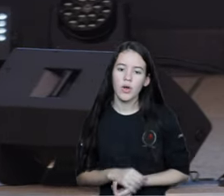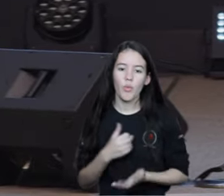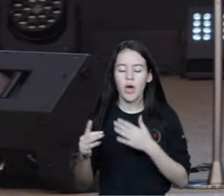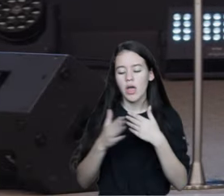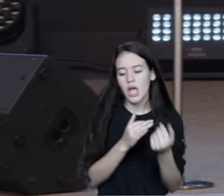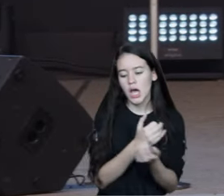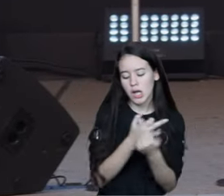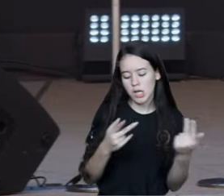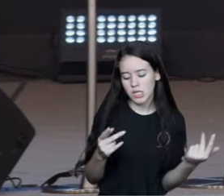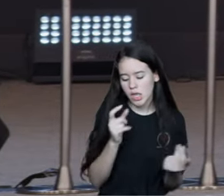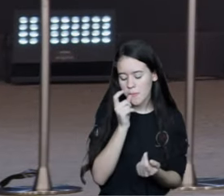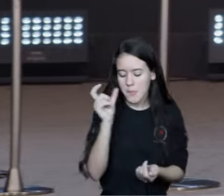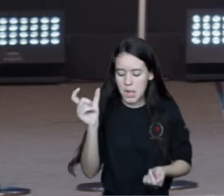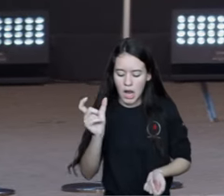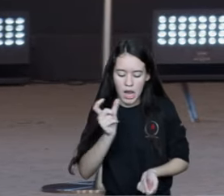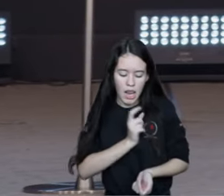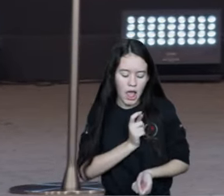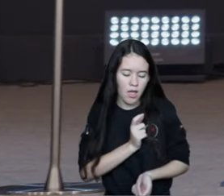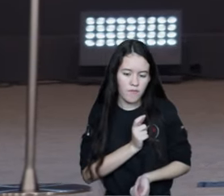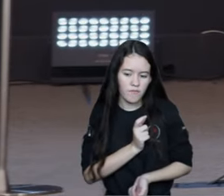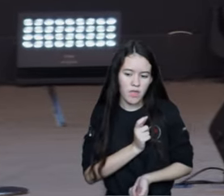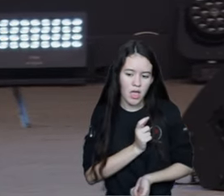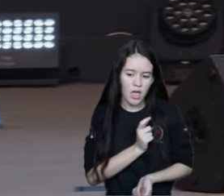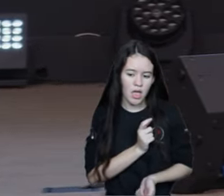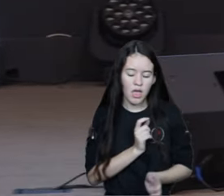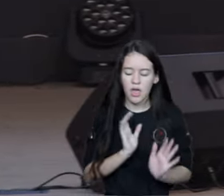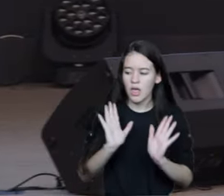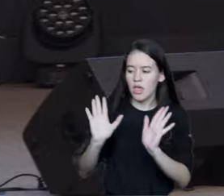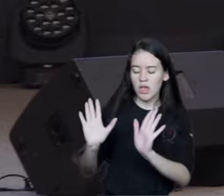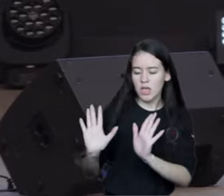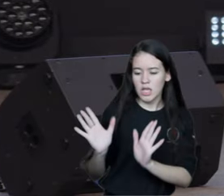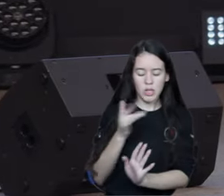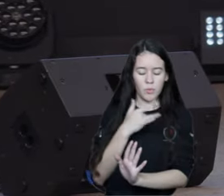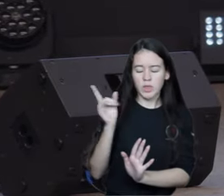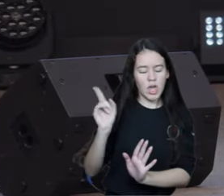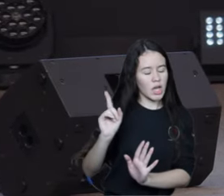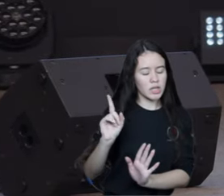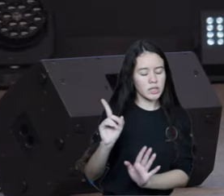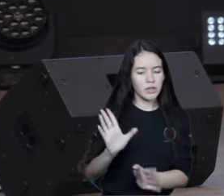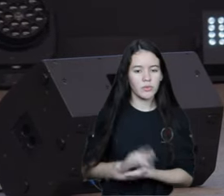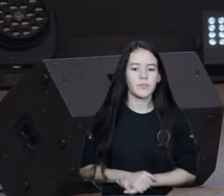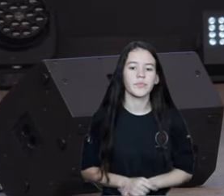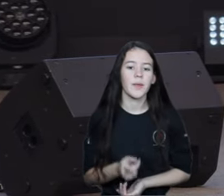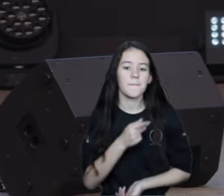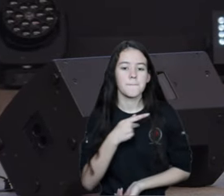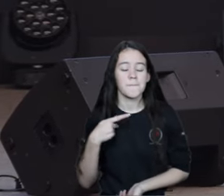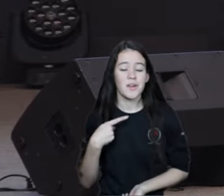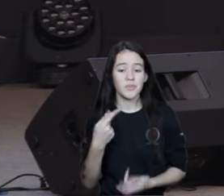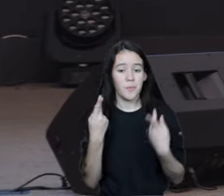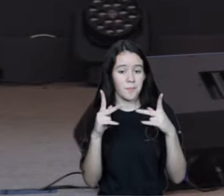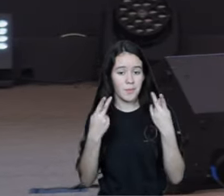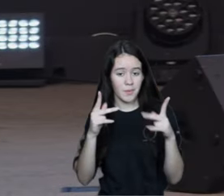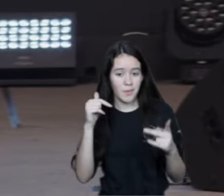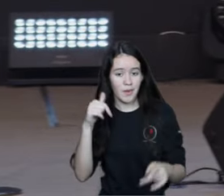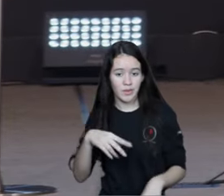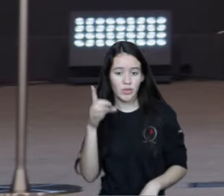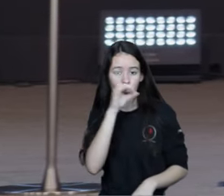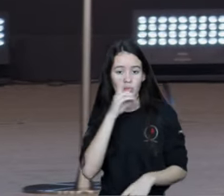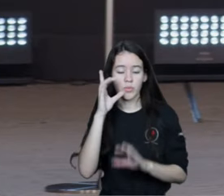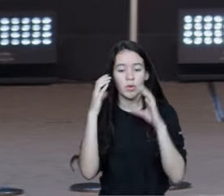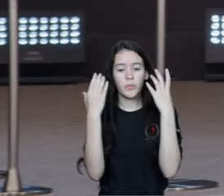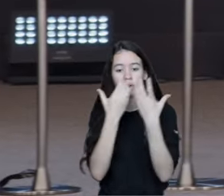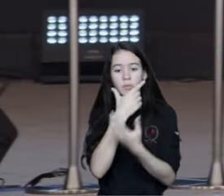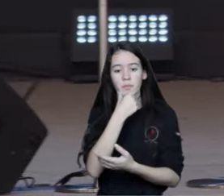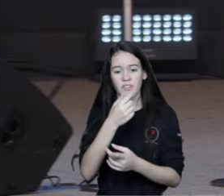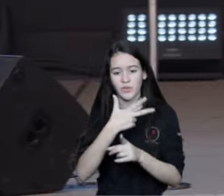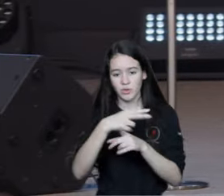coisinha que falam para você é o famoso Não me toque como pastor Galdino pregou aqui no domingo na